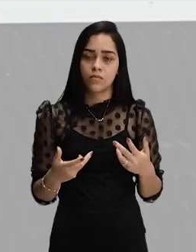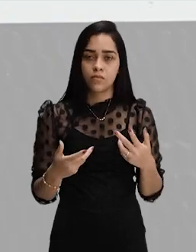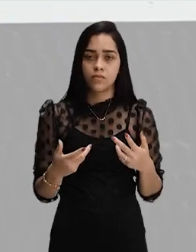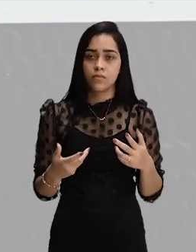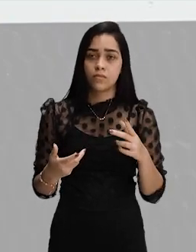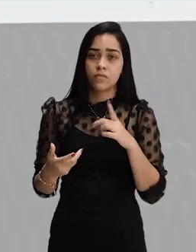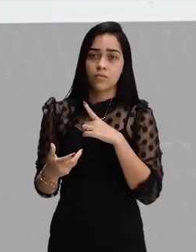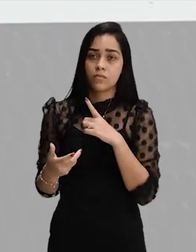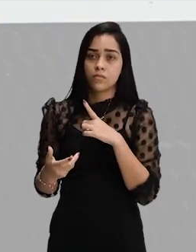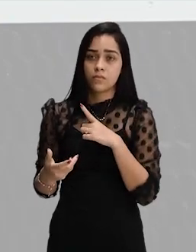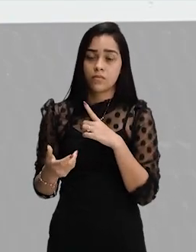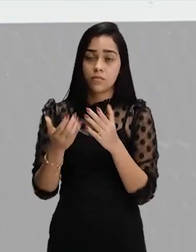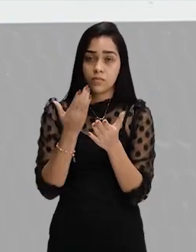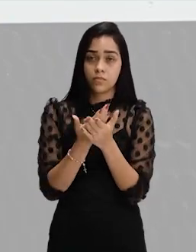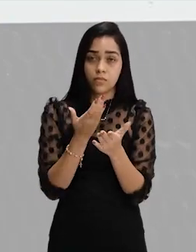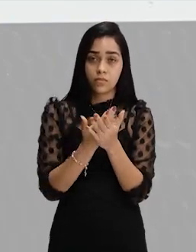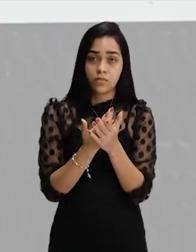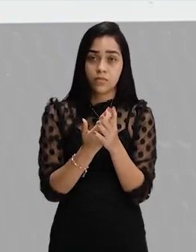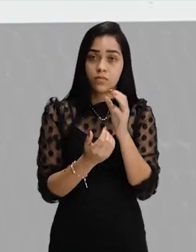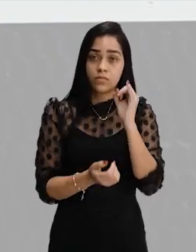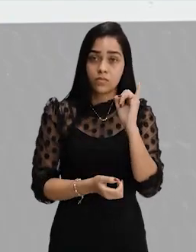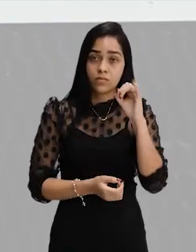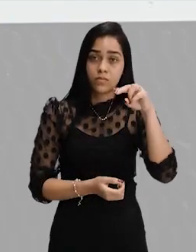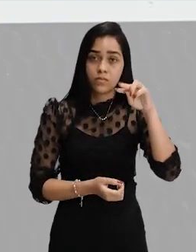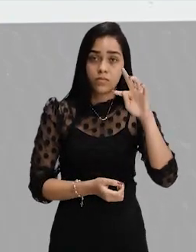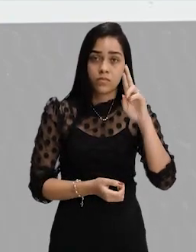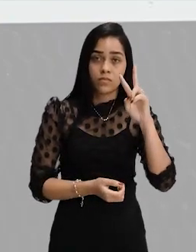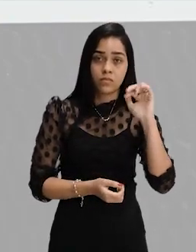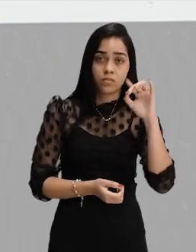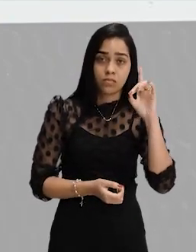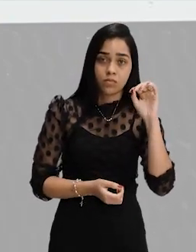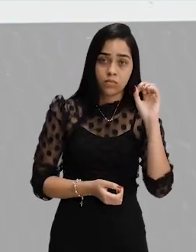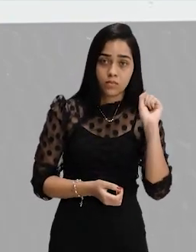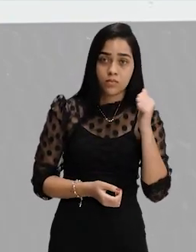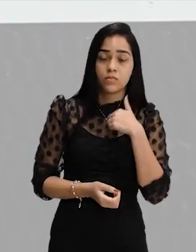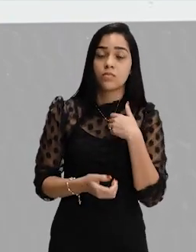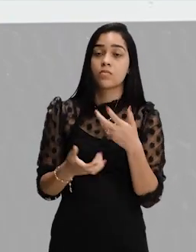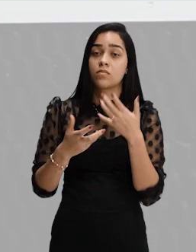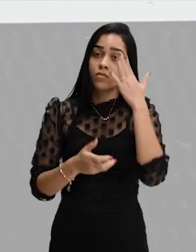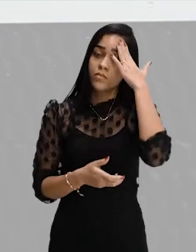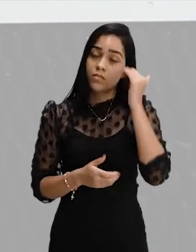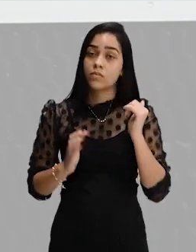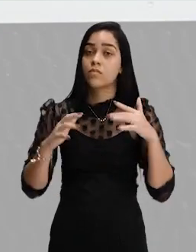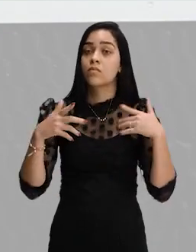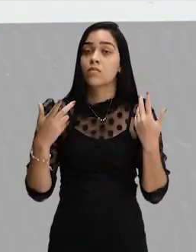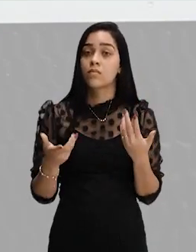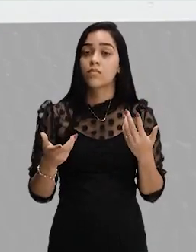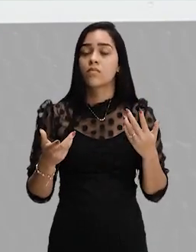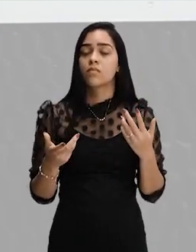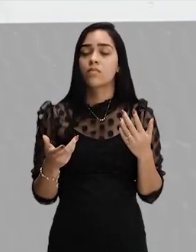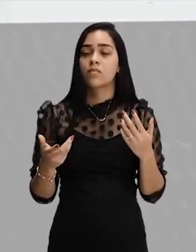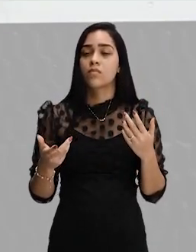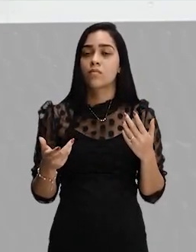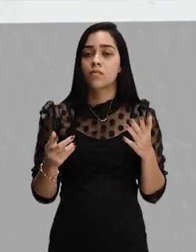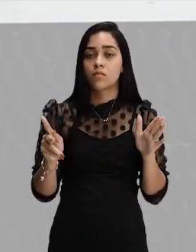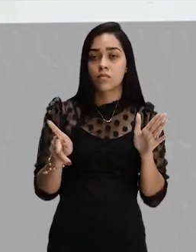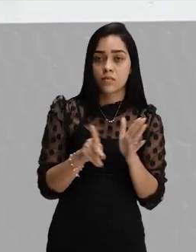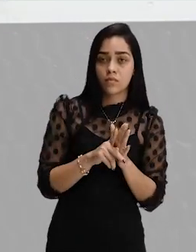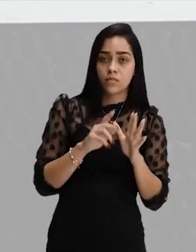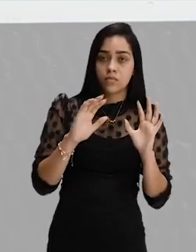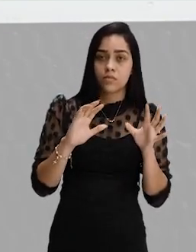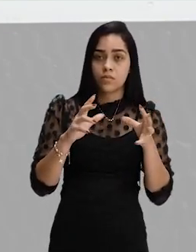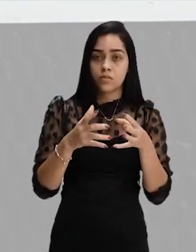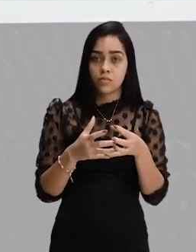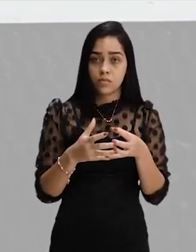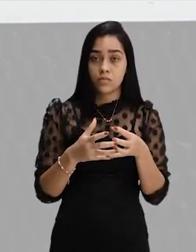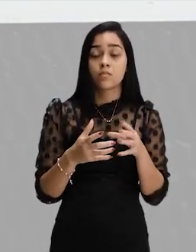lá de estudo dos intervalos. Quando eu quero saber quais são os elementos que pertencem a um conjunto